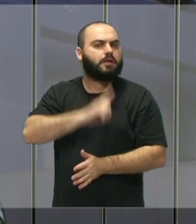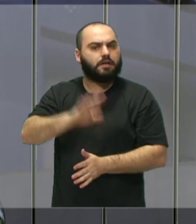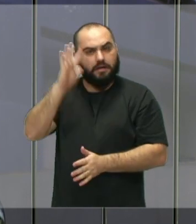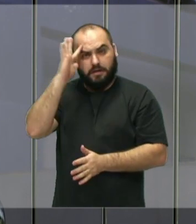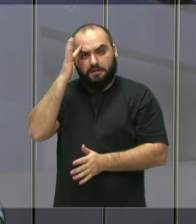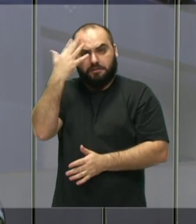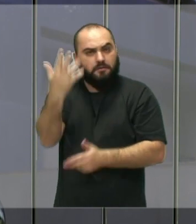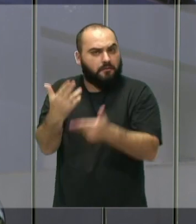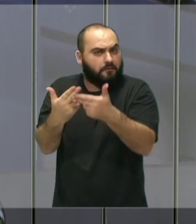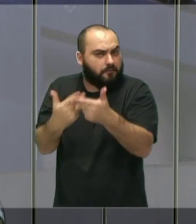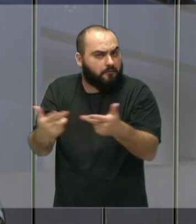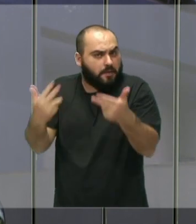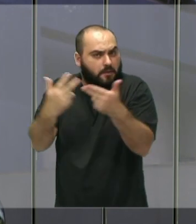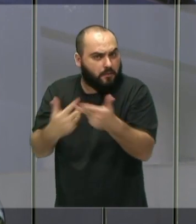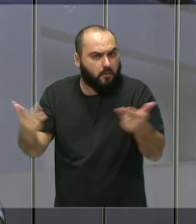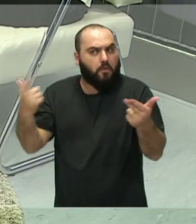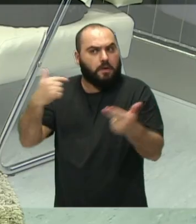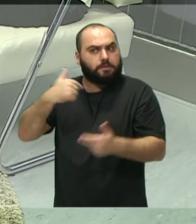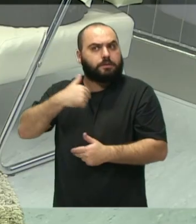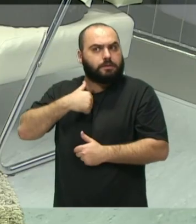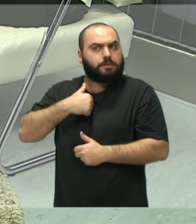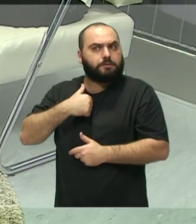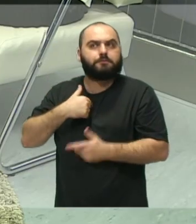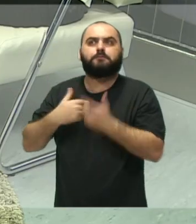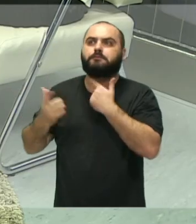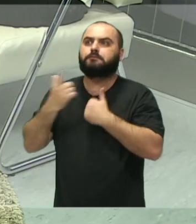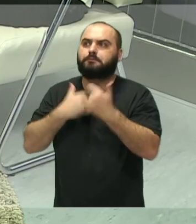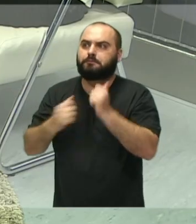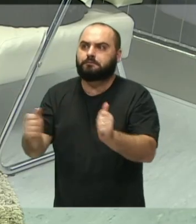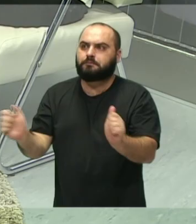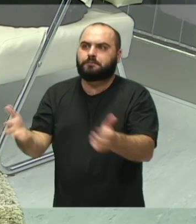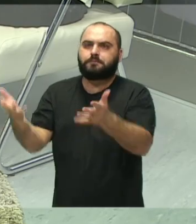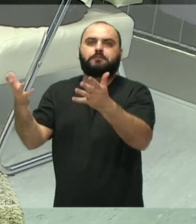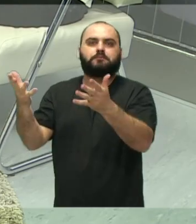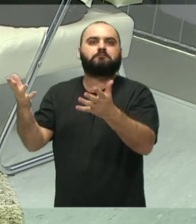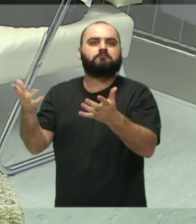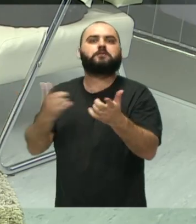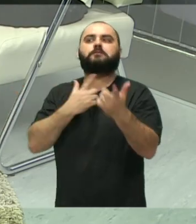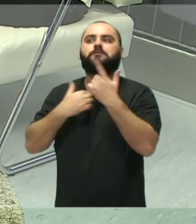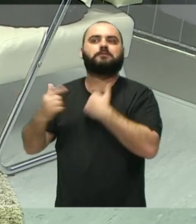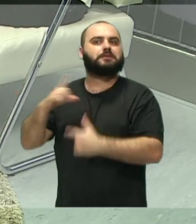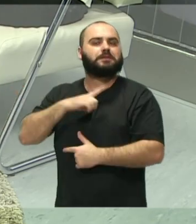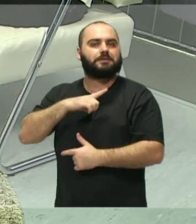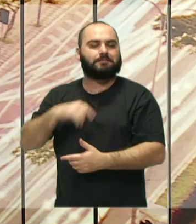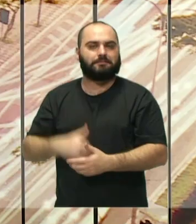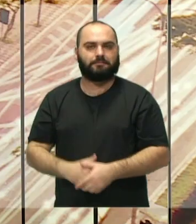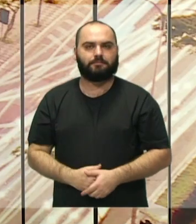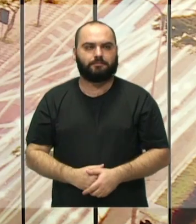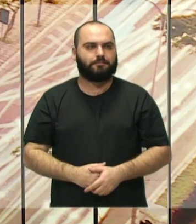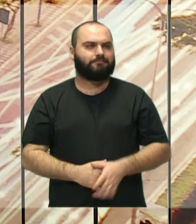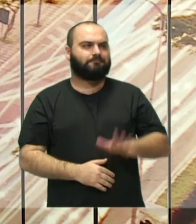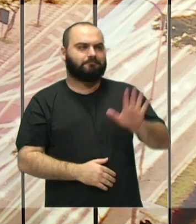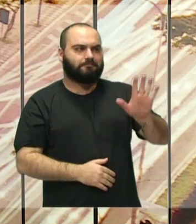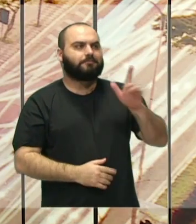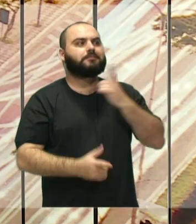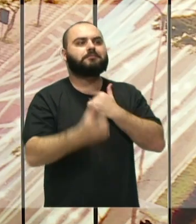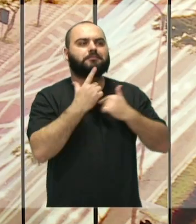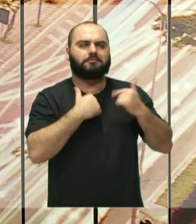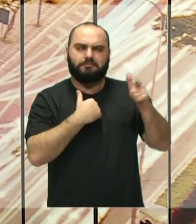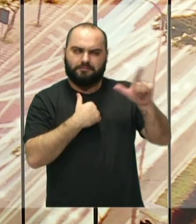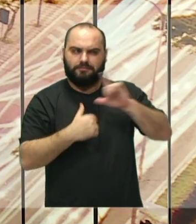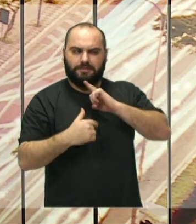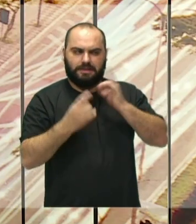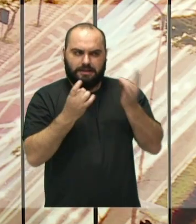que me fizeram ter motivação para estar aqui, aí eu sinto vontade. Essa vontade que a senhora fala que sente de desistir